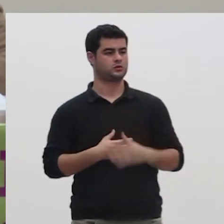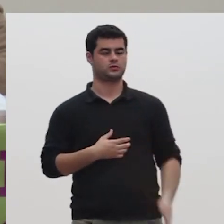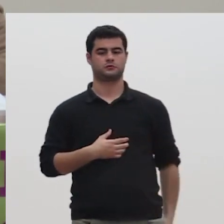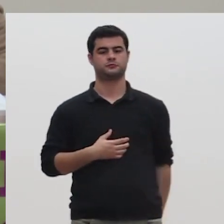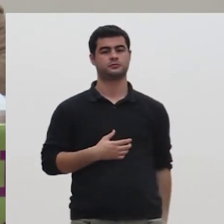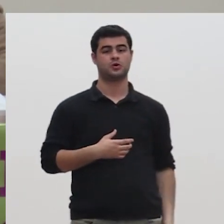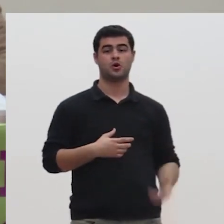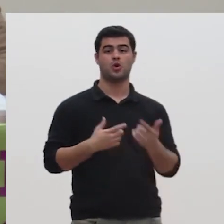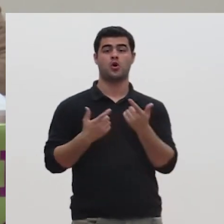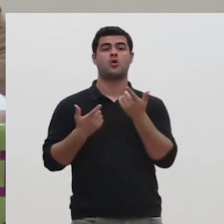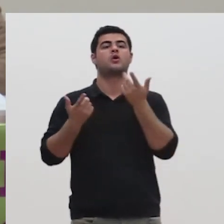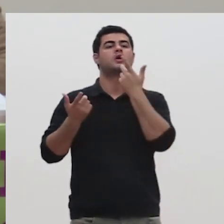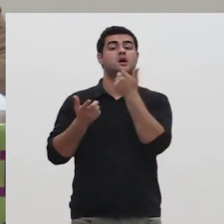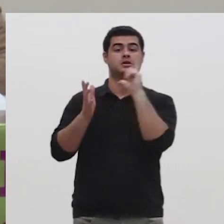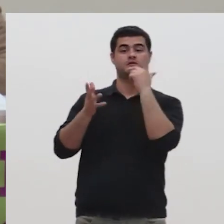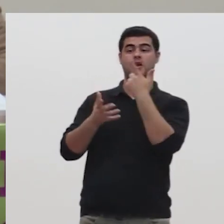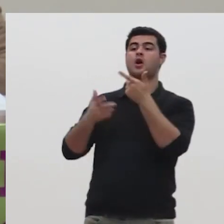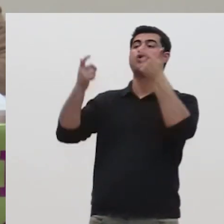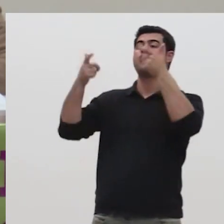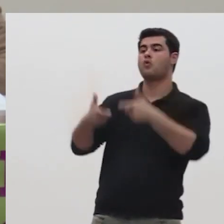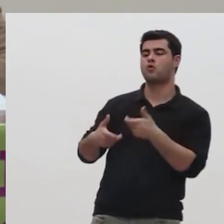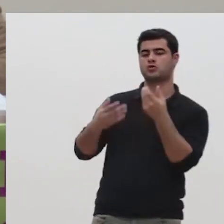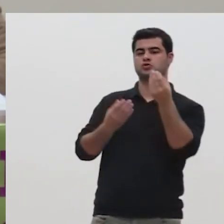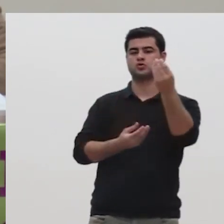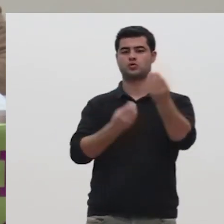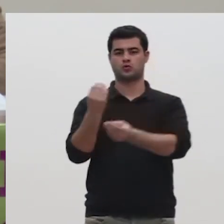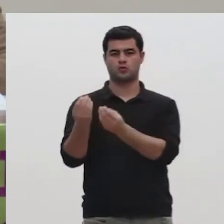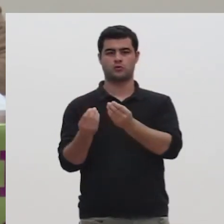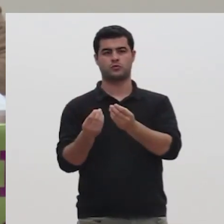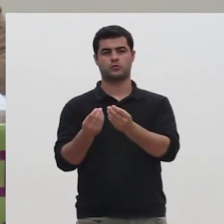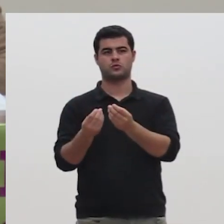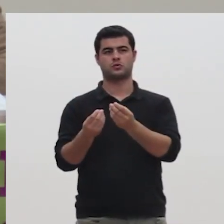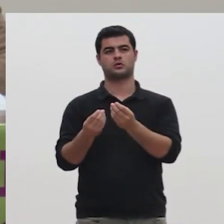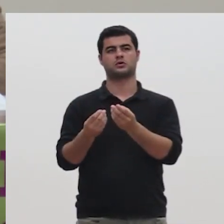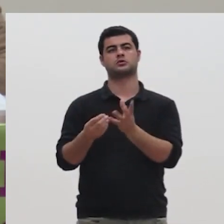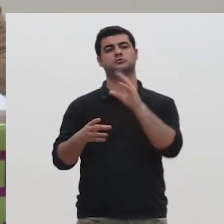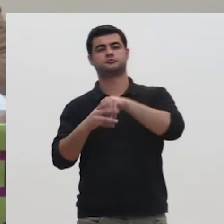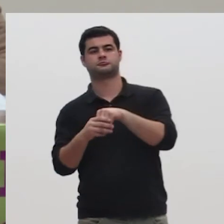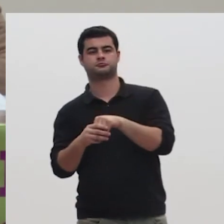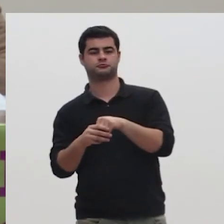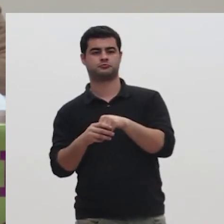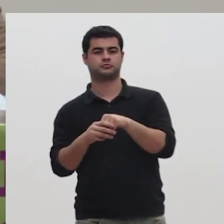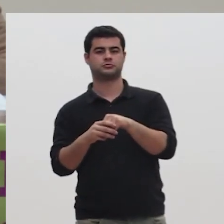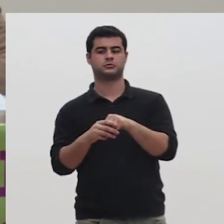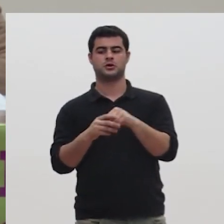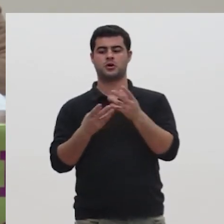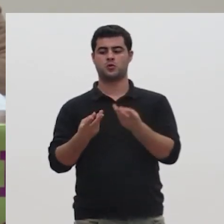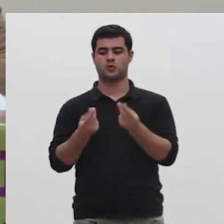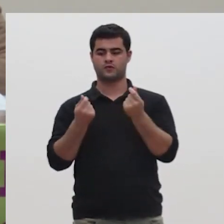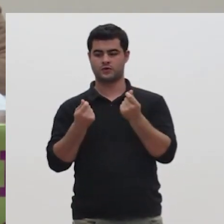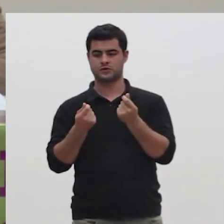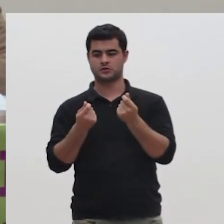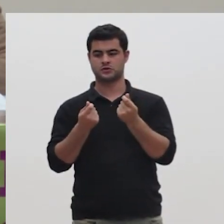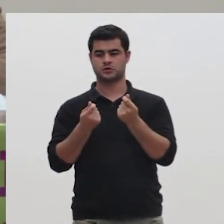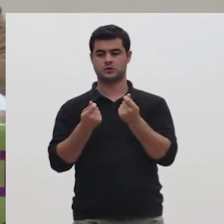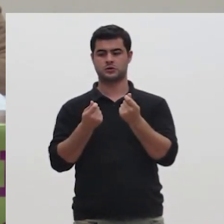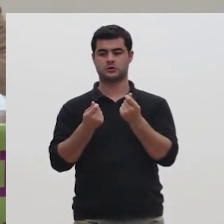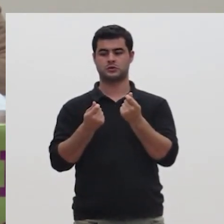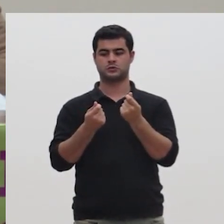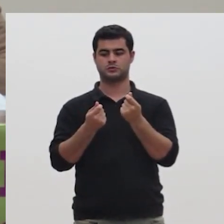aonde e como que a gente vai fazer isso, eu quero colocar a seguinte premissa importante nessa discussão. Qualificação de servidores